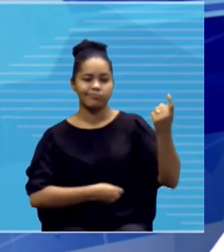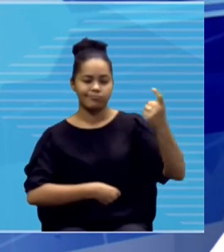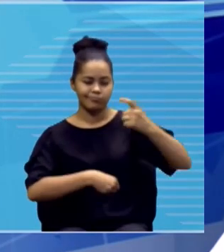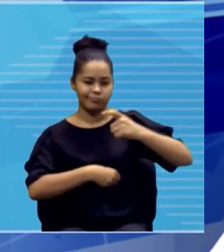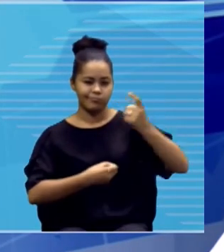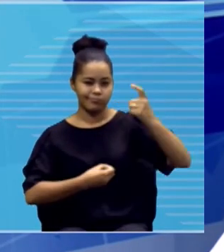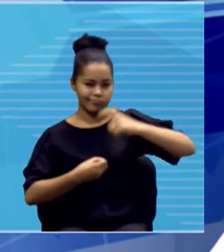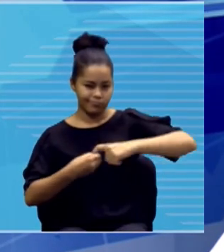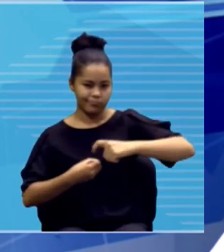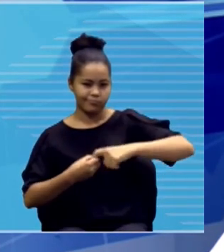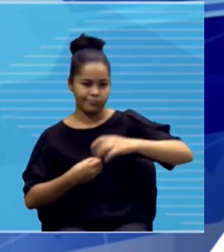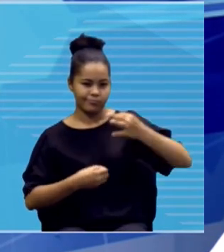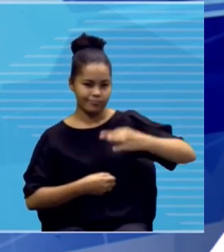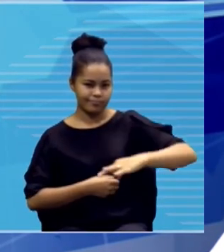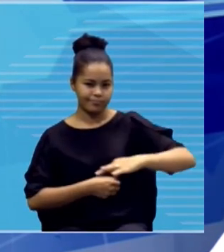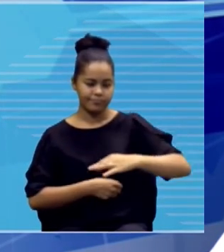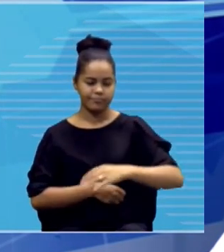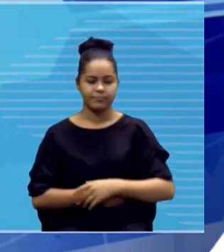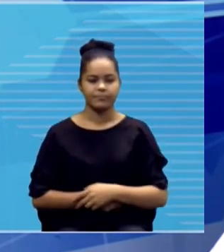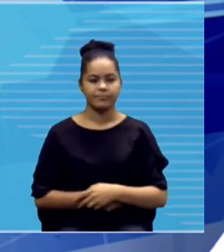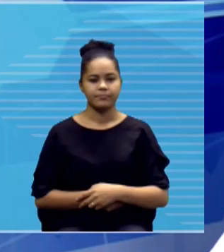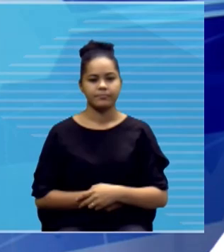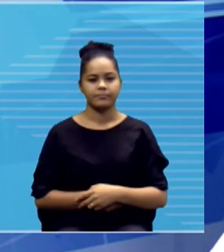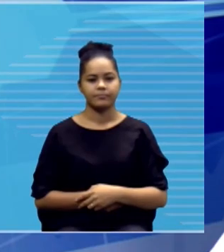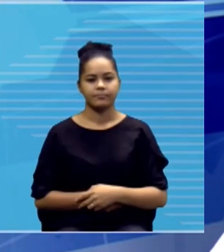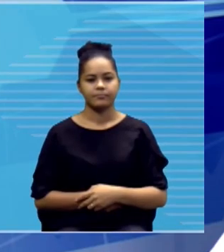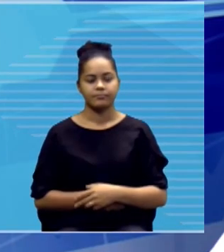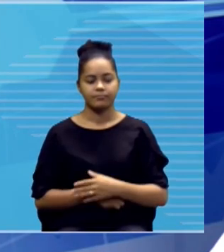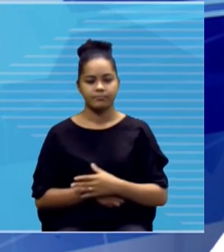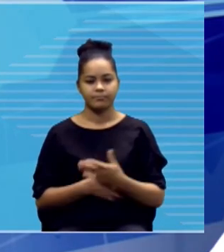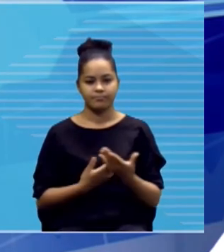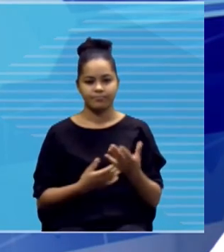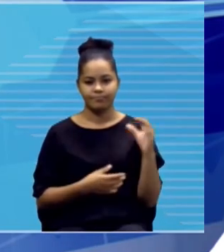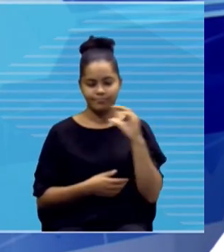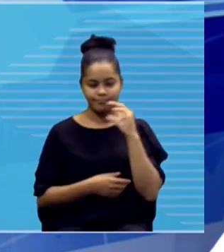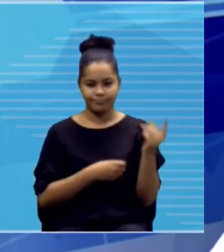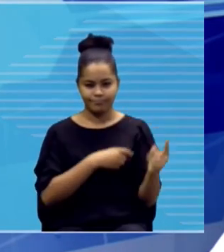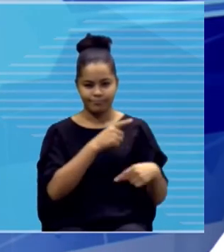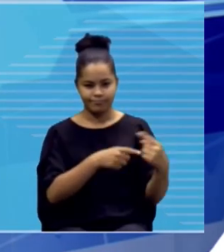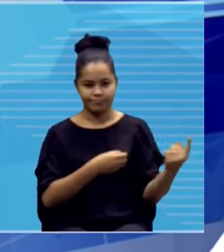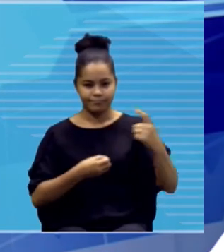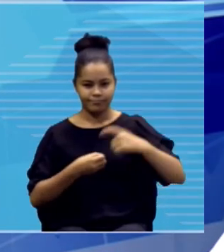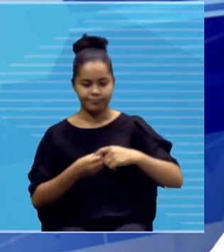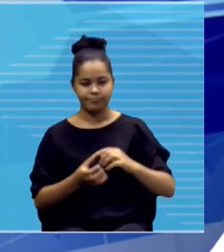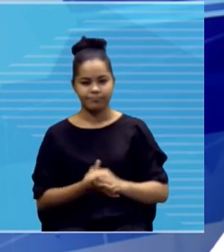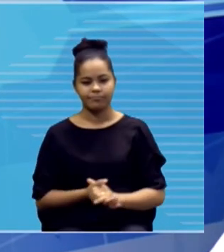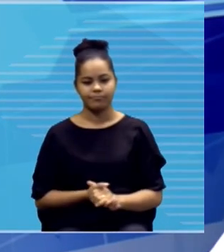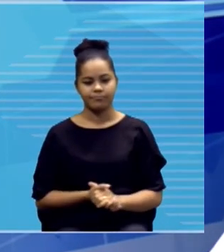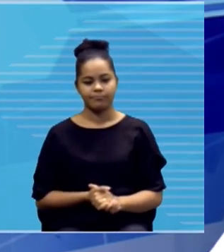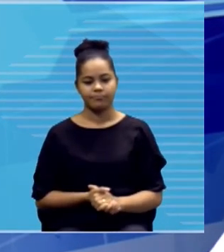pontualmente, a gente está aqui de volta, beleza? Então, vai lá rapidinho, curtir seu intervalo, daqui a pouco a gente volta. Tchau!